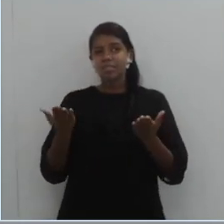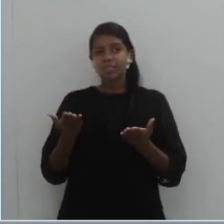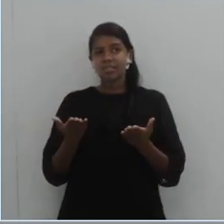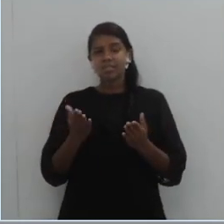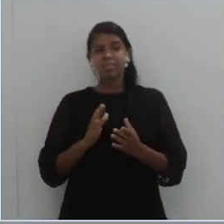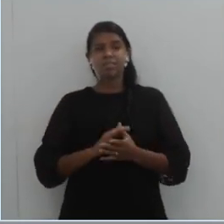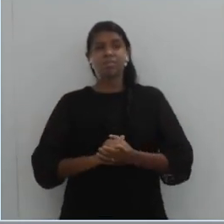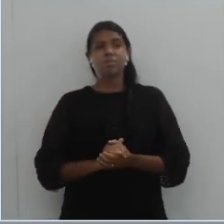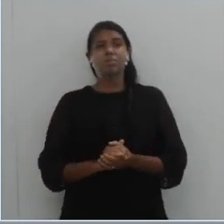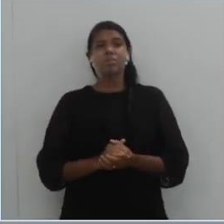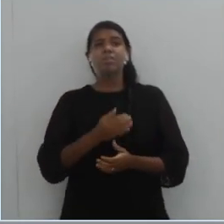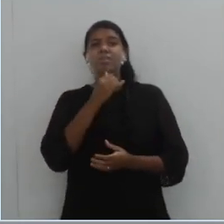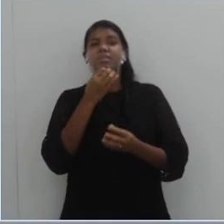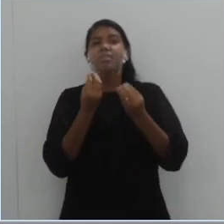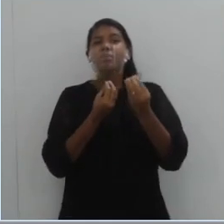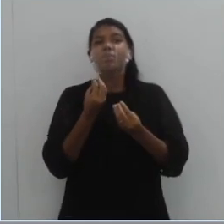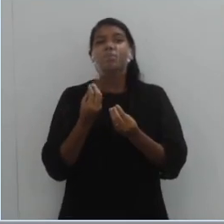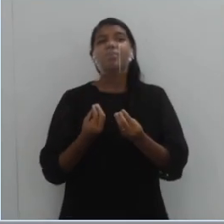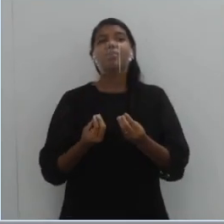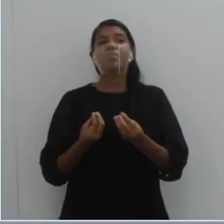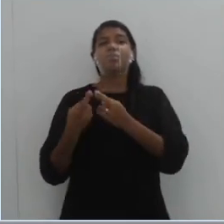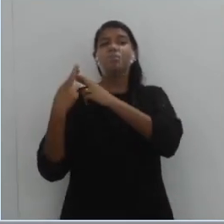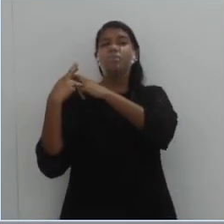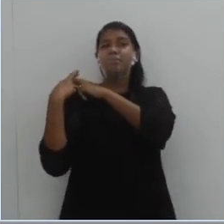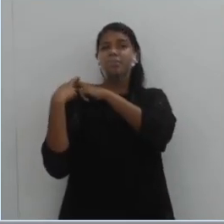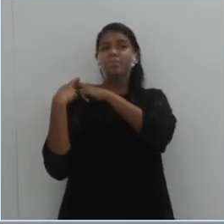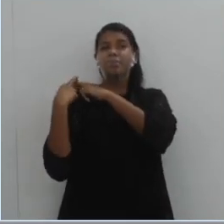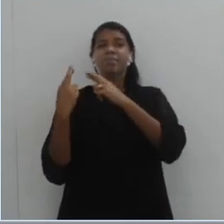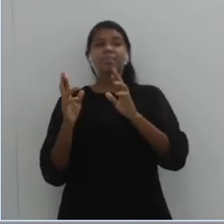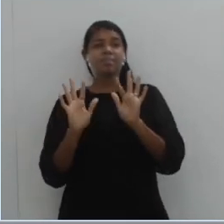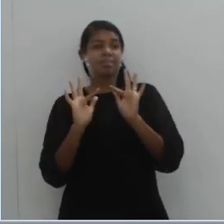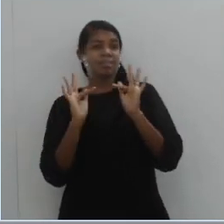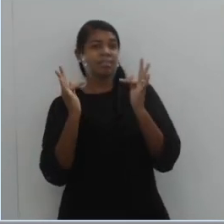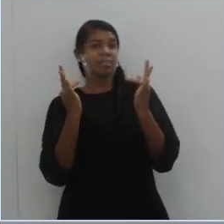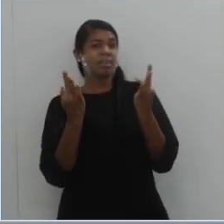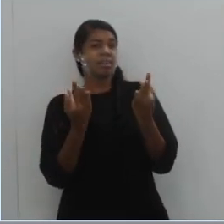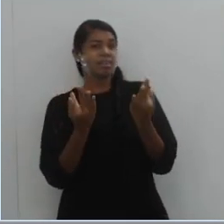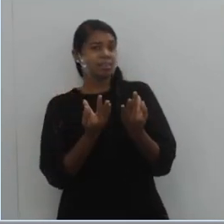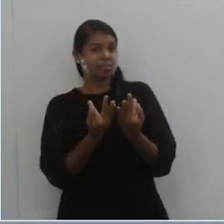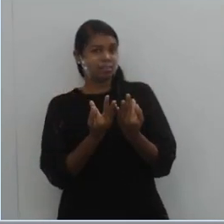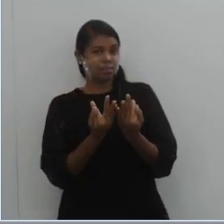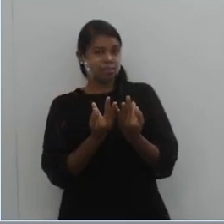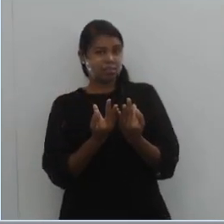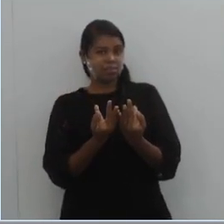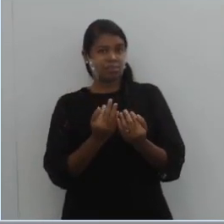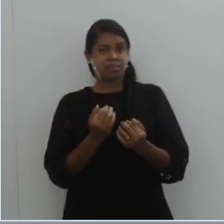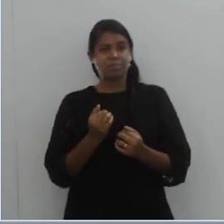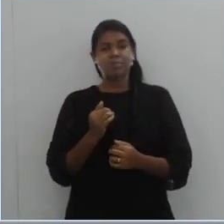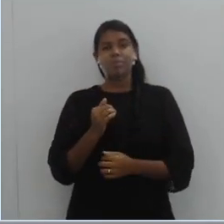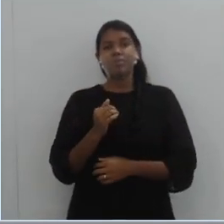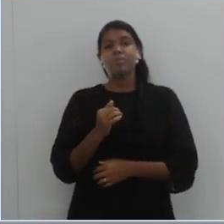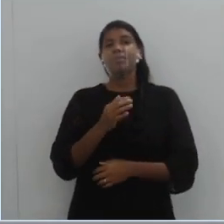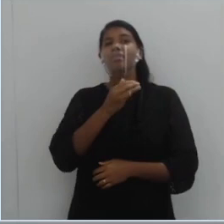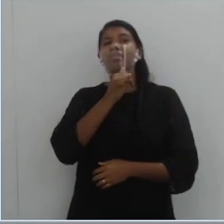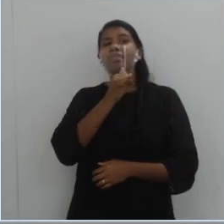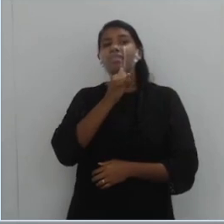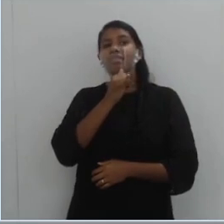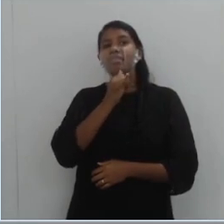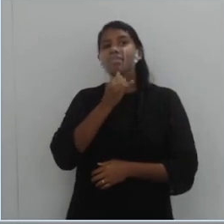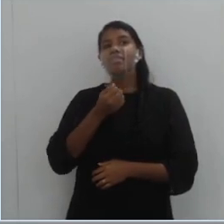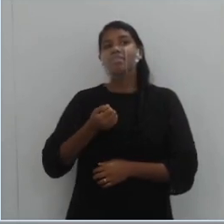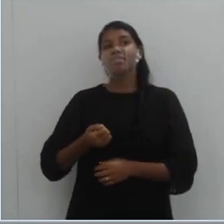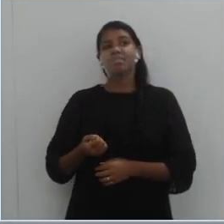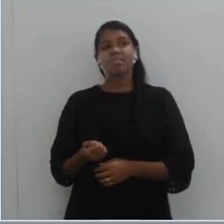cargo, vamos dizer assim, na família dela. Ela recebia o título de matrona, ou seja,